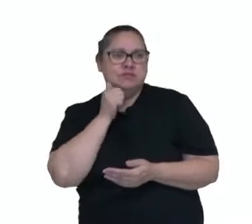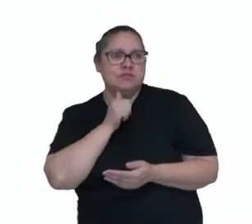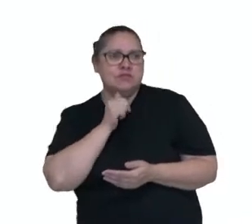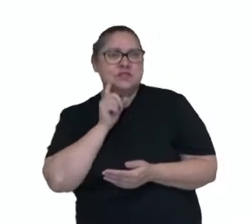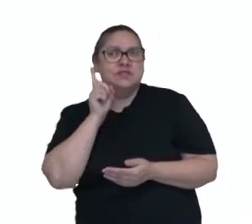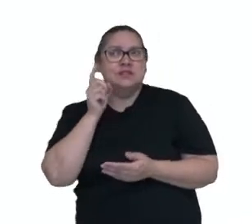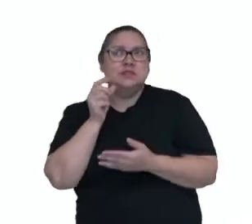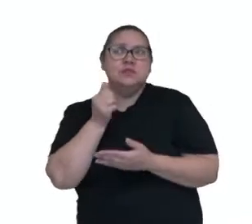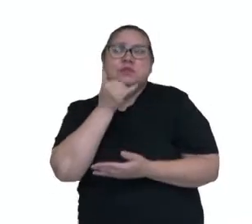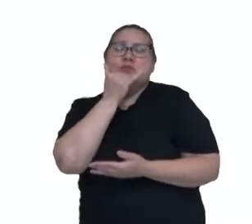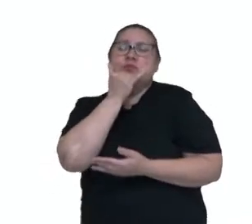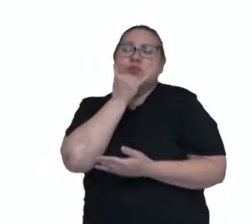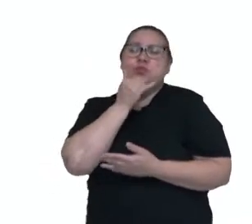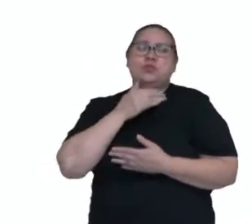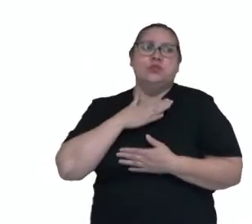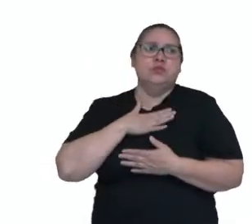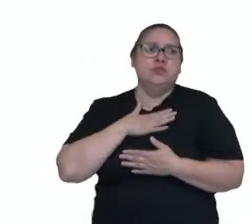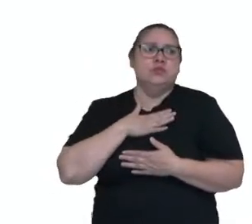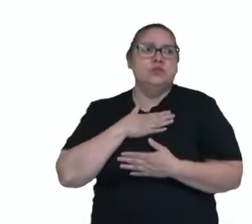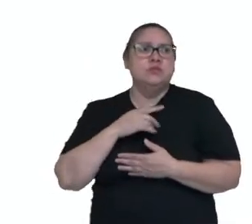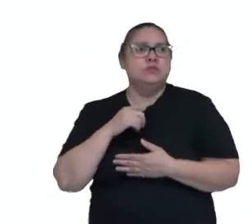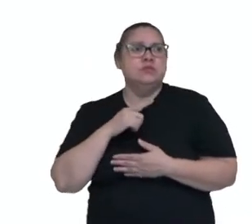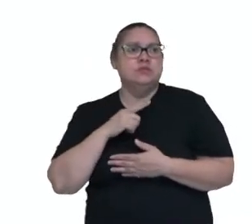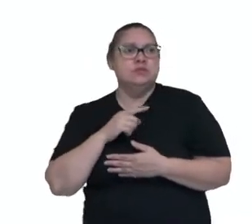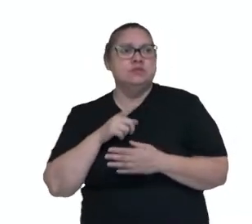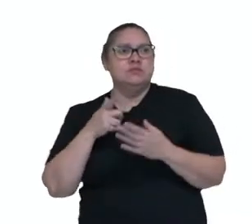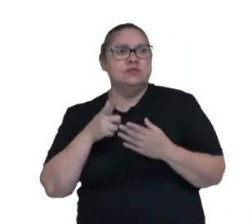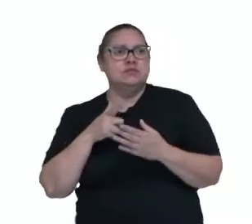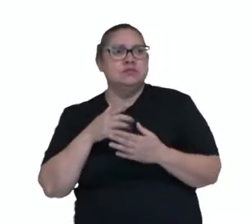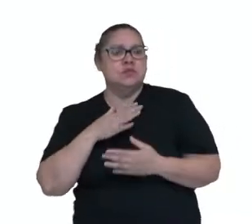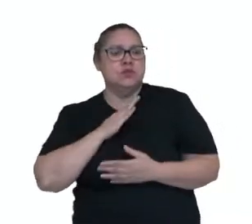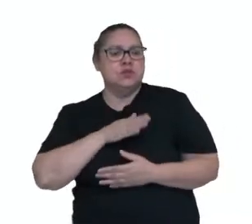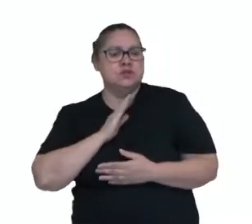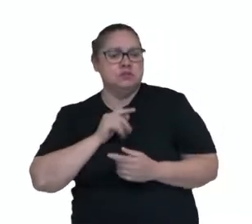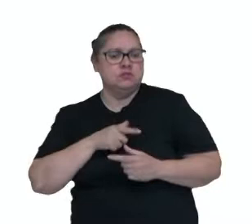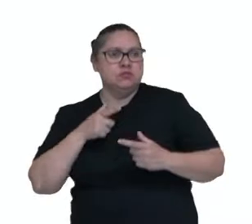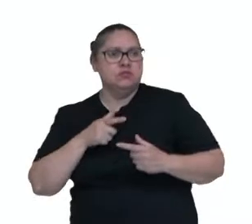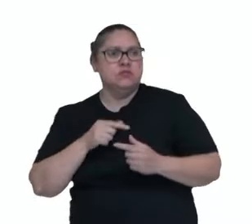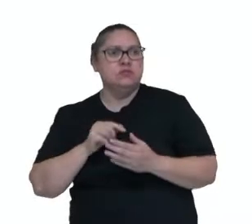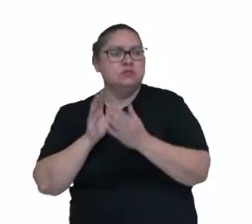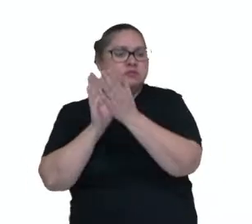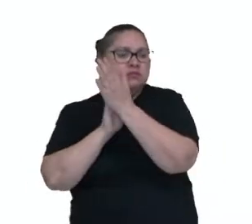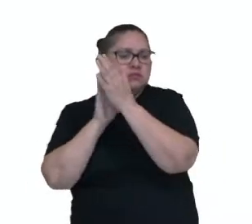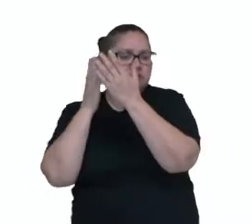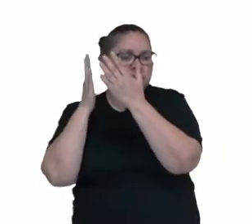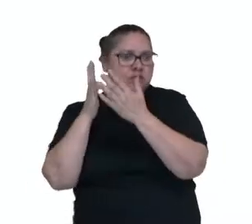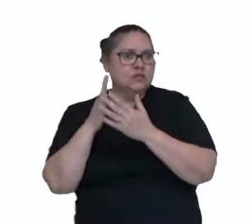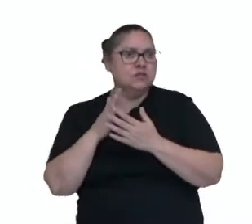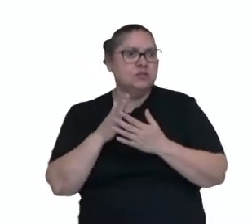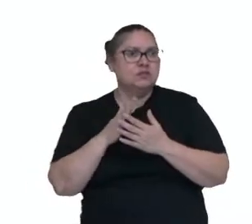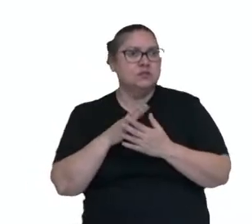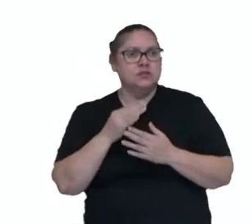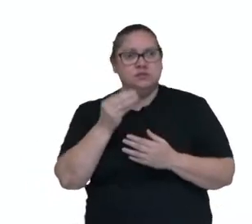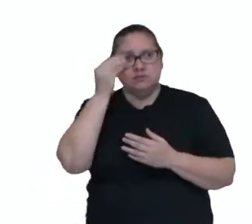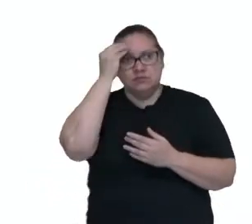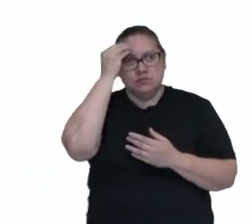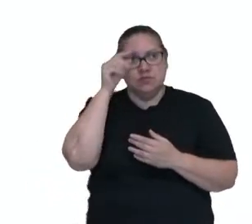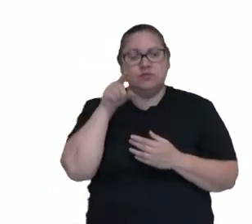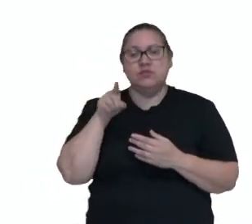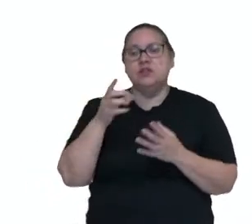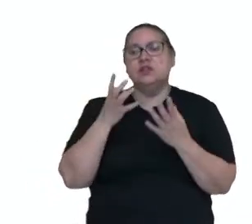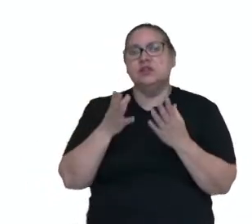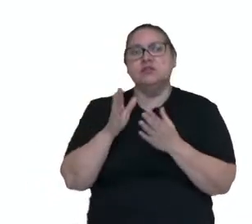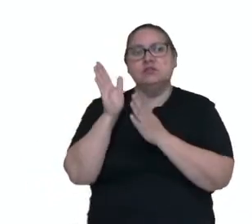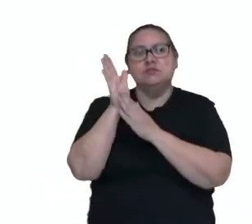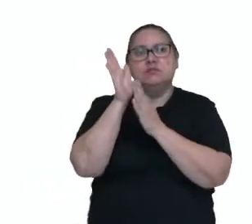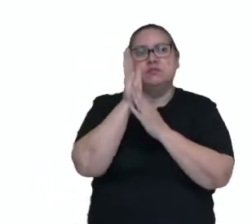me perdoa, e por haveres tão grande coração, que eu vos louve com esta razão. Vos quero